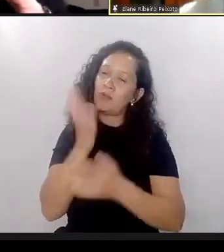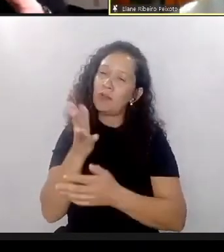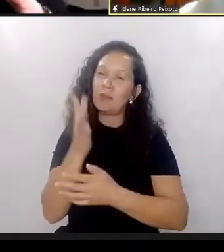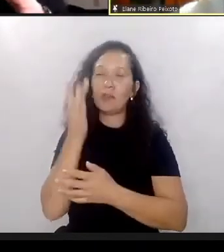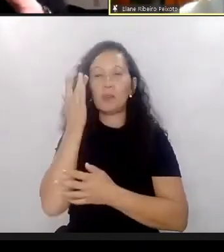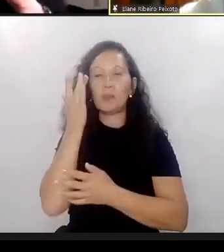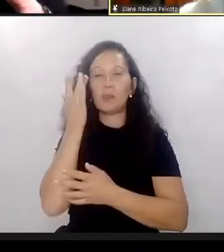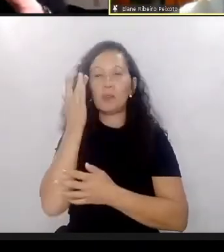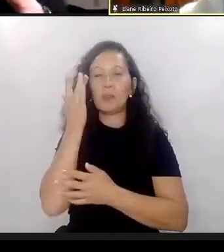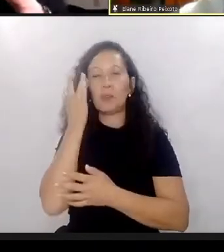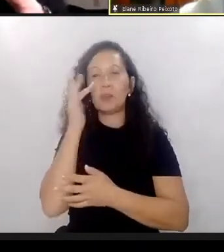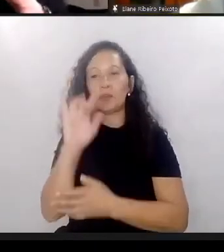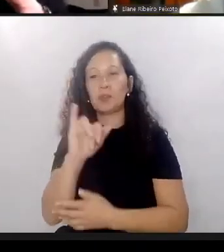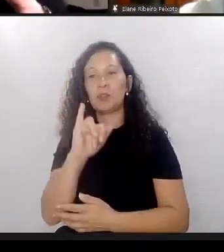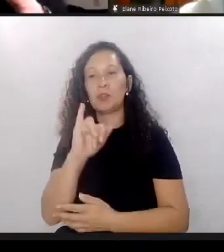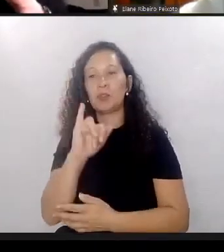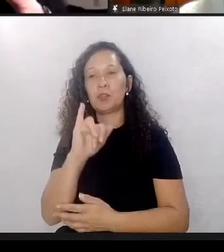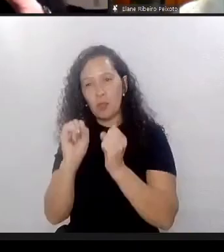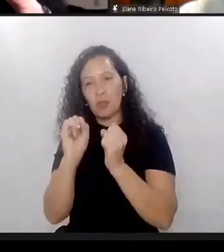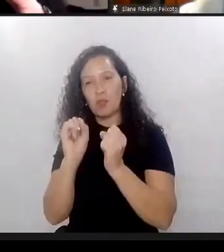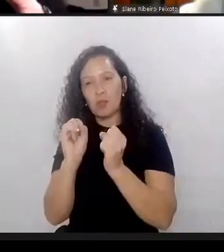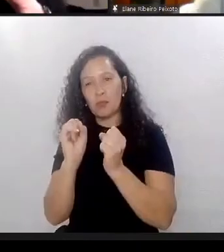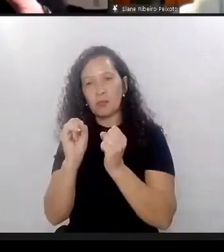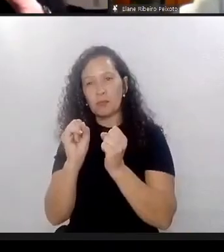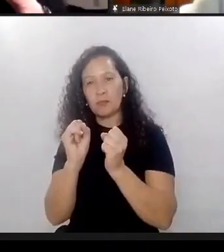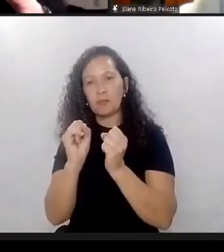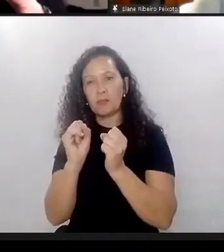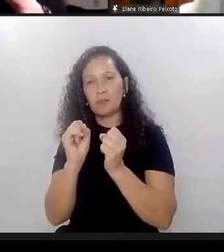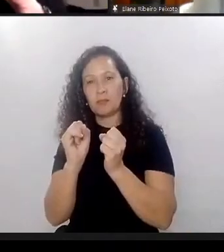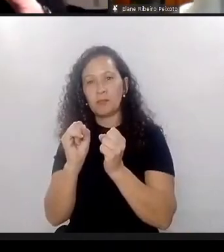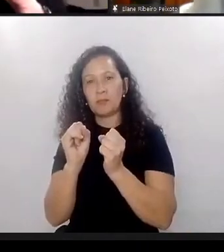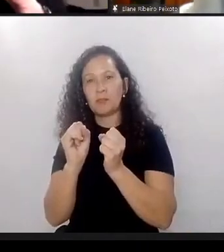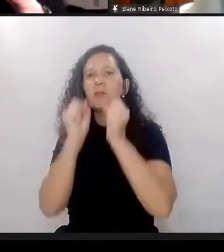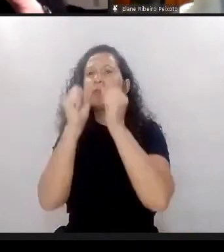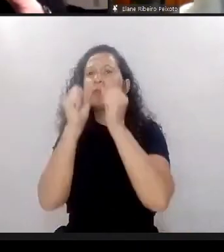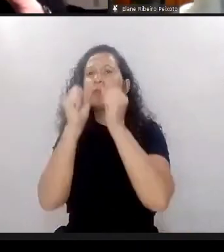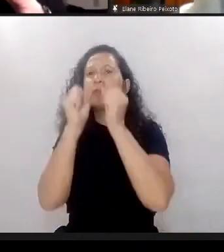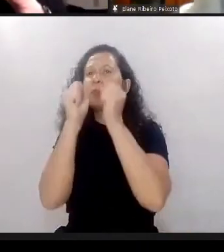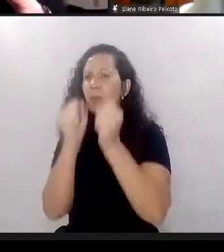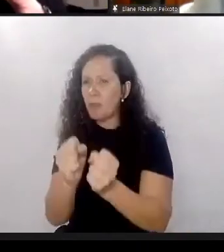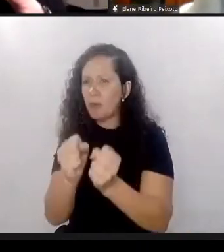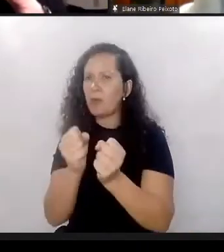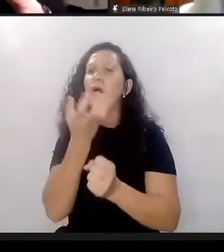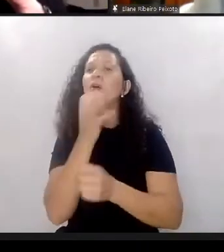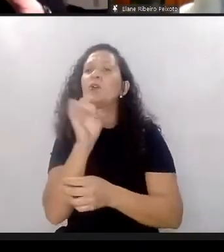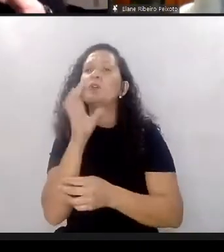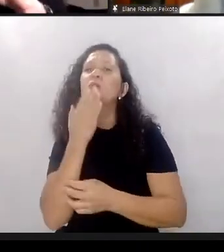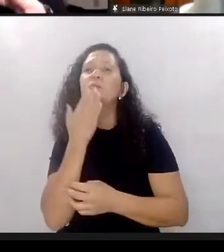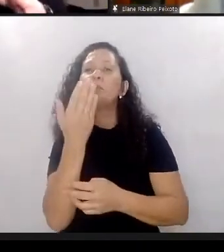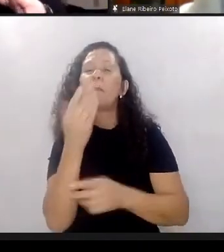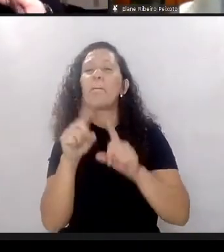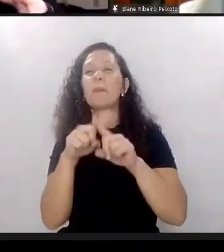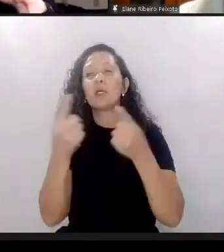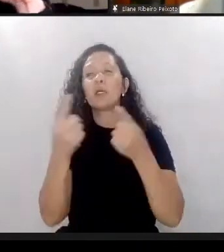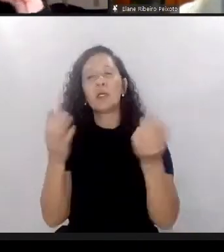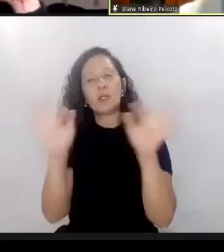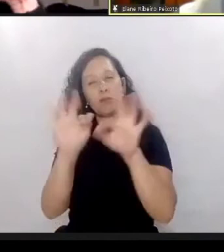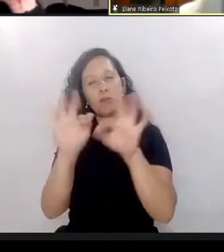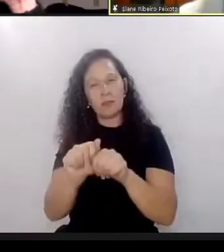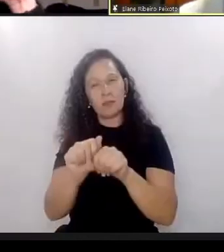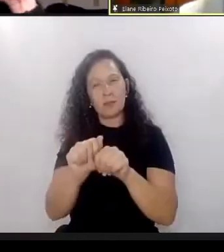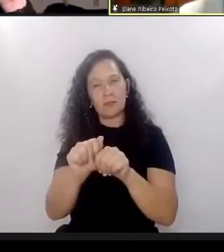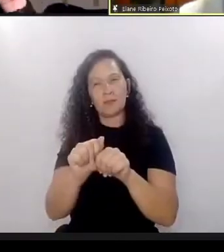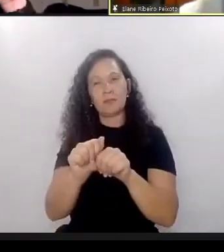Ricardo. Não, pode. Eu queria fazer um pedido, mas pode concluir, Elaine, depois eu quero a fala. Não,